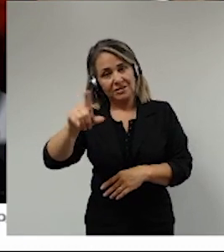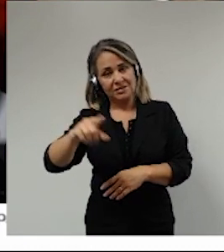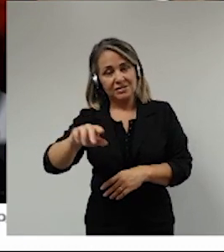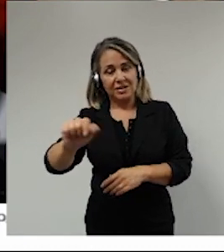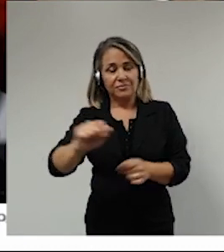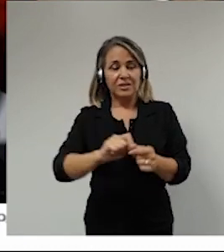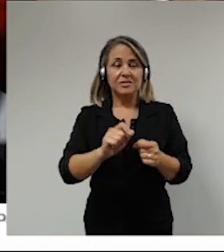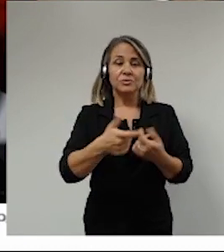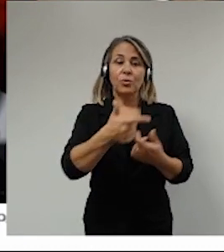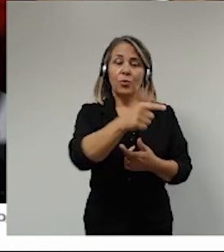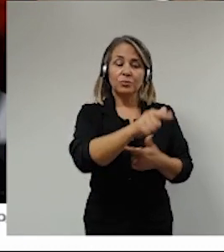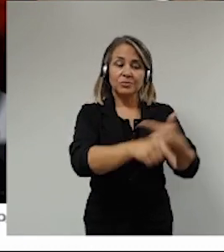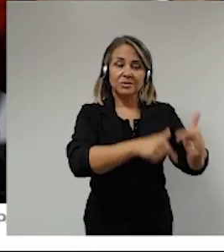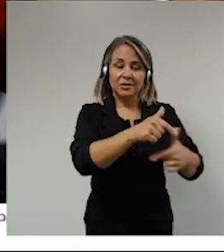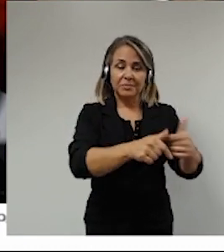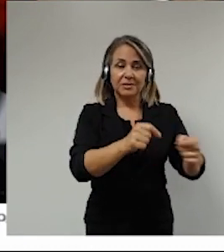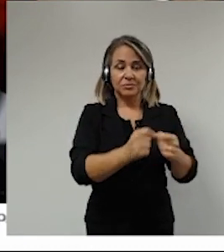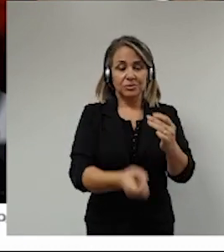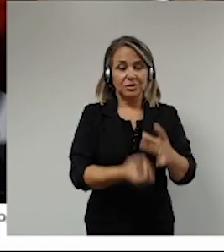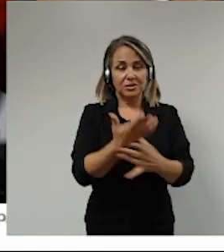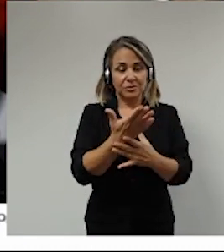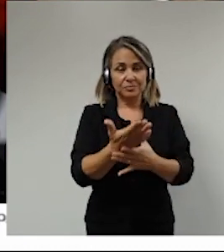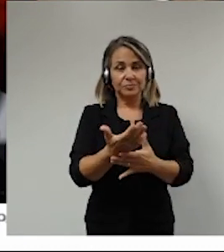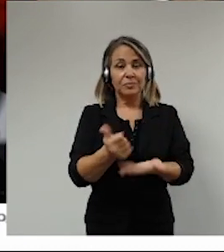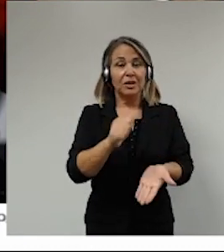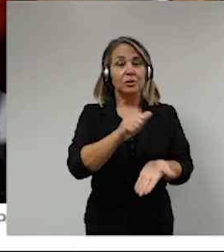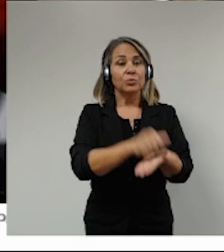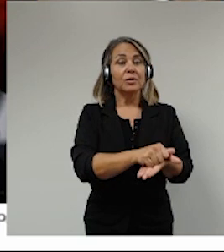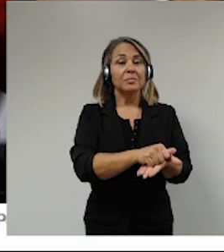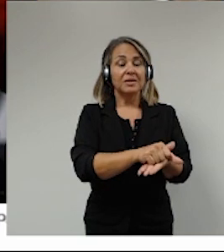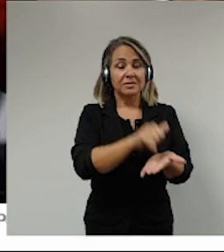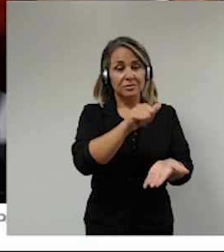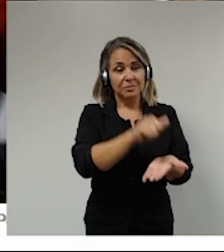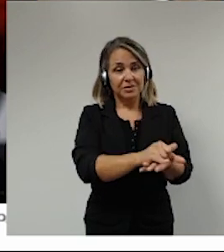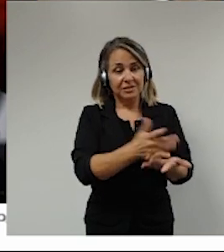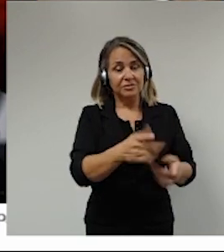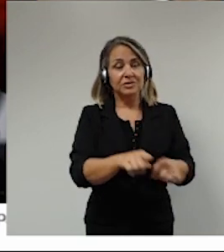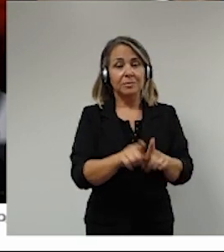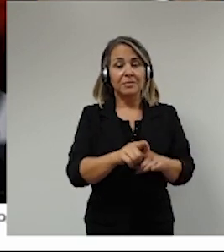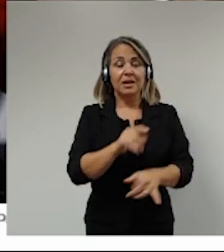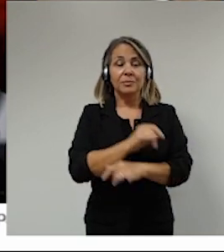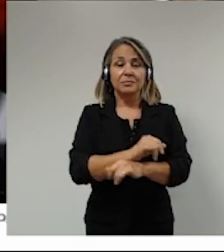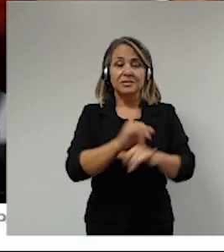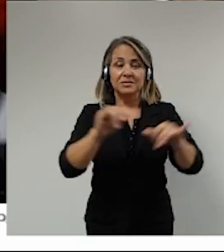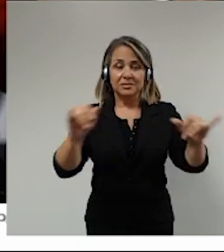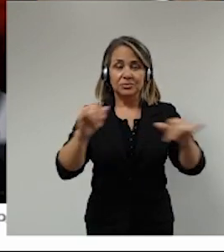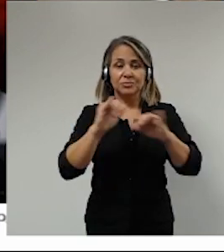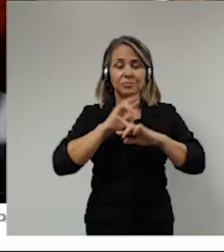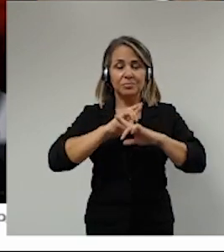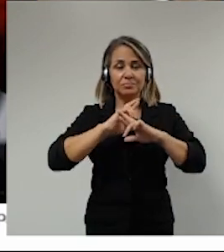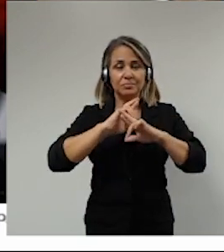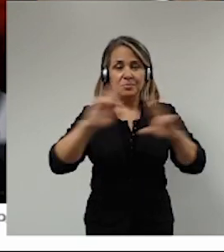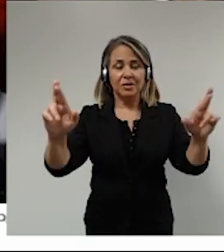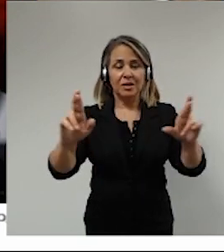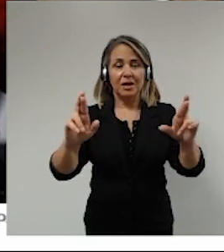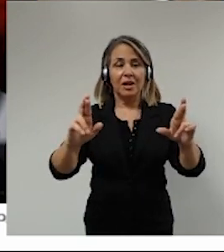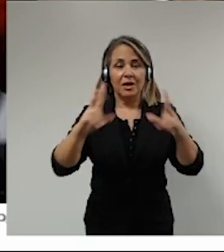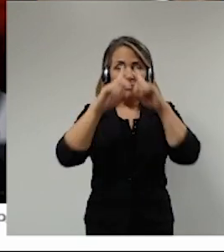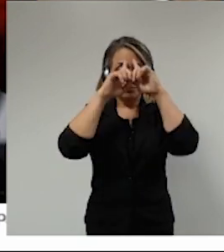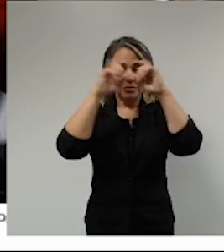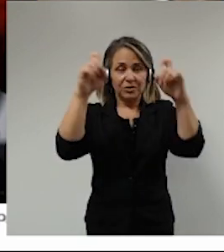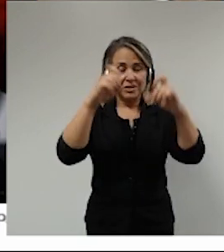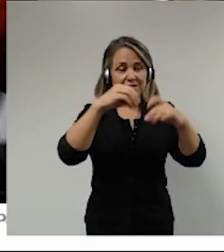sociais, criou dentro do aplicativo uma área para denúncia de violência doméstica, que aumentou muito durante a pandemia.